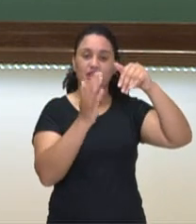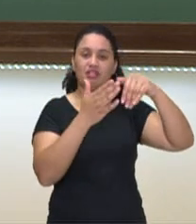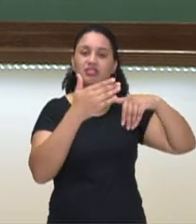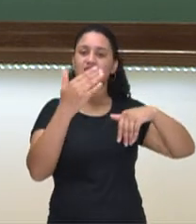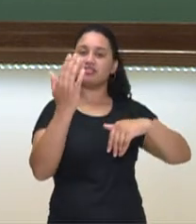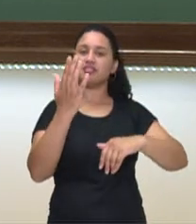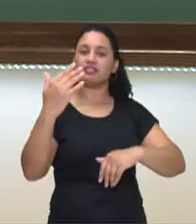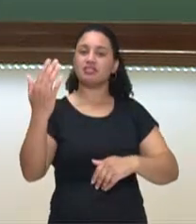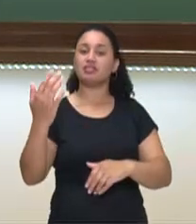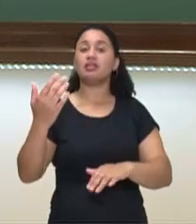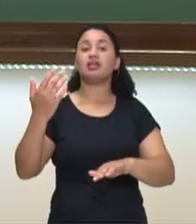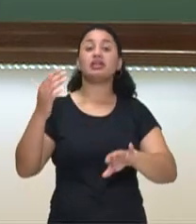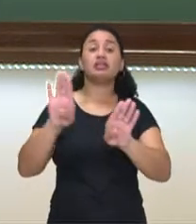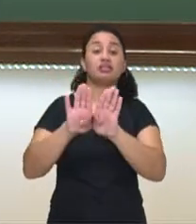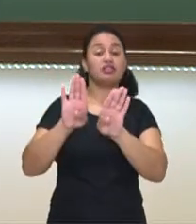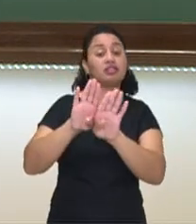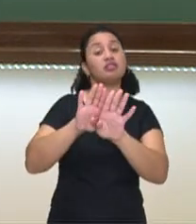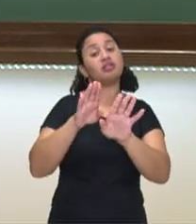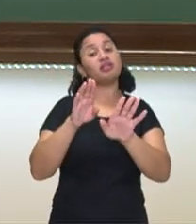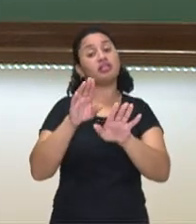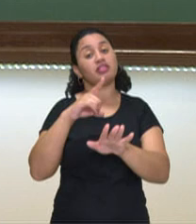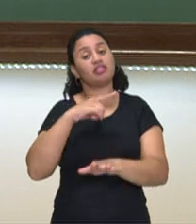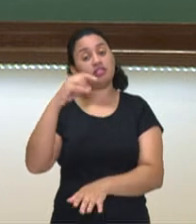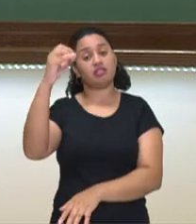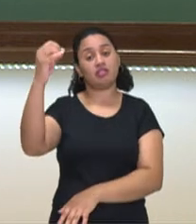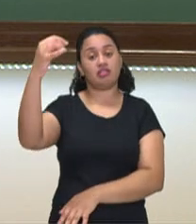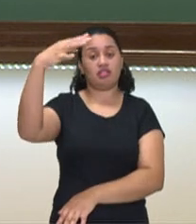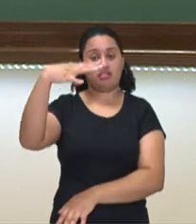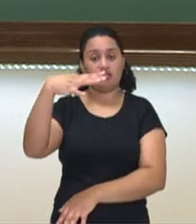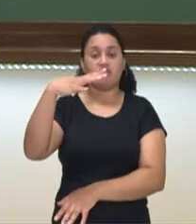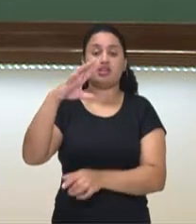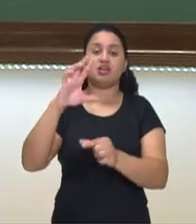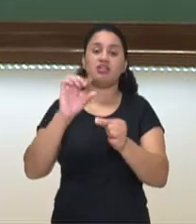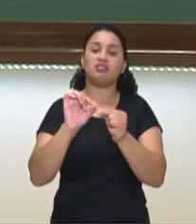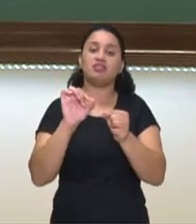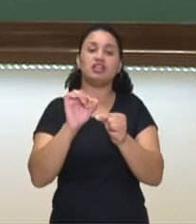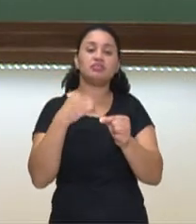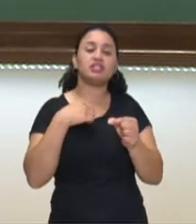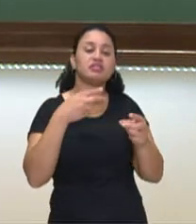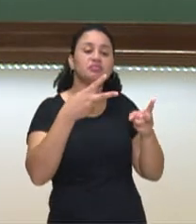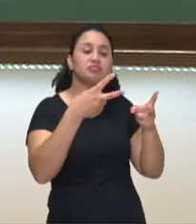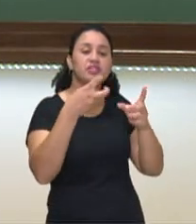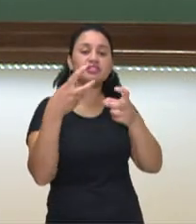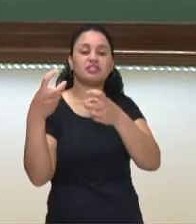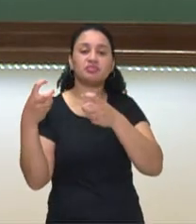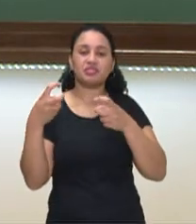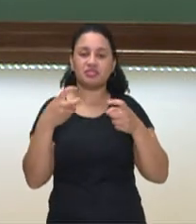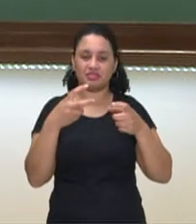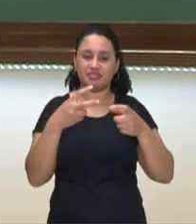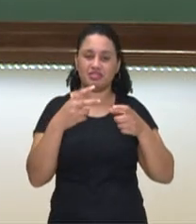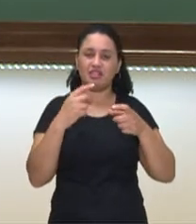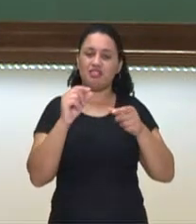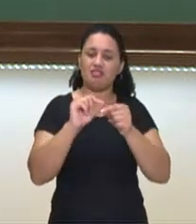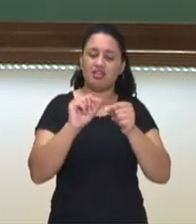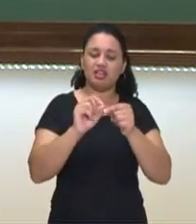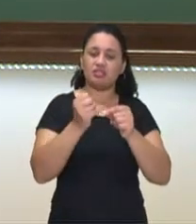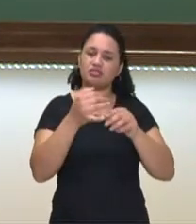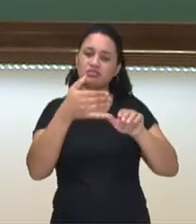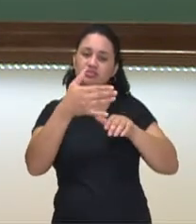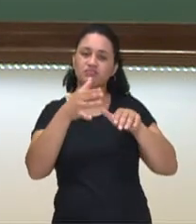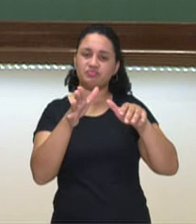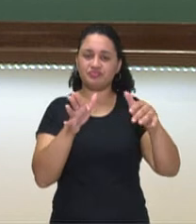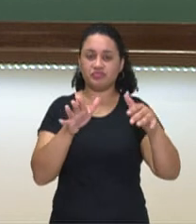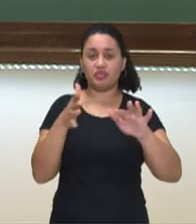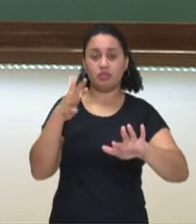e com a luz, elas criam efeitos visuais, criam formas, né, conforme elas